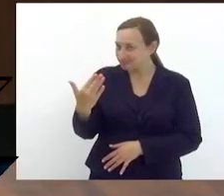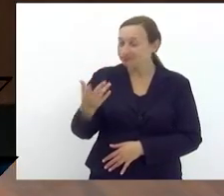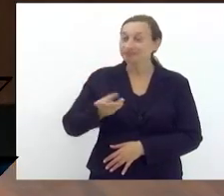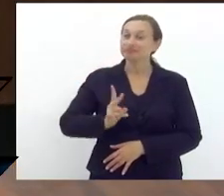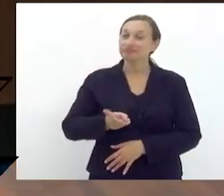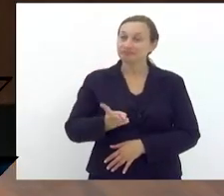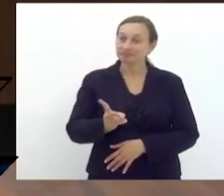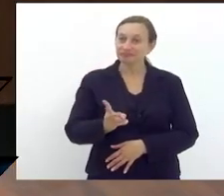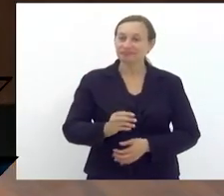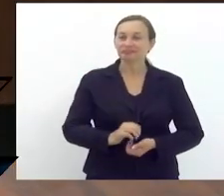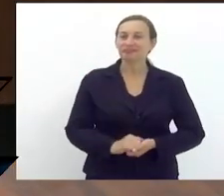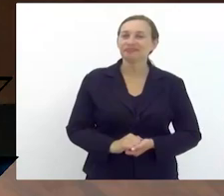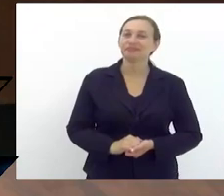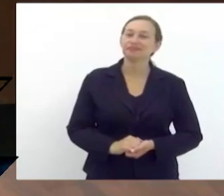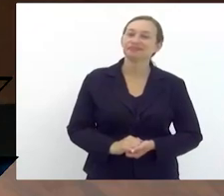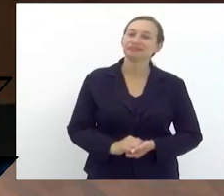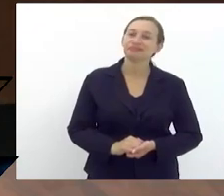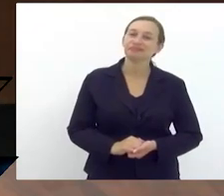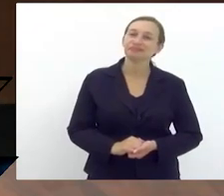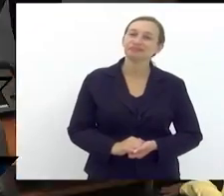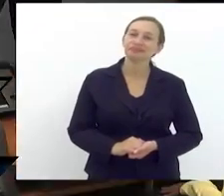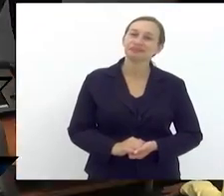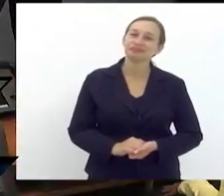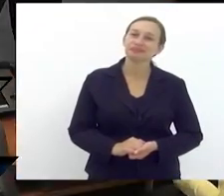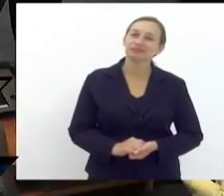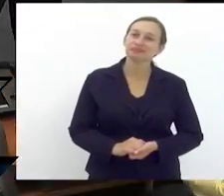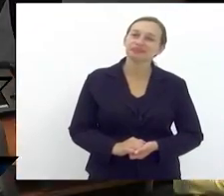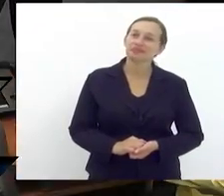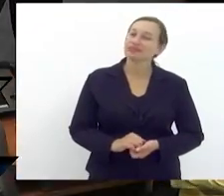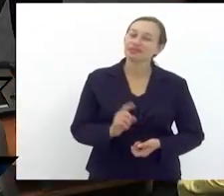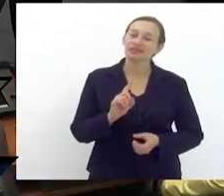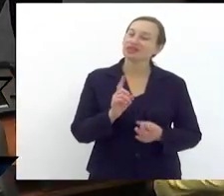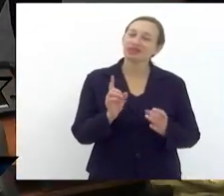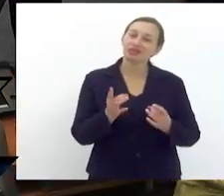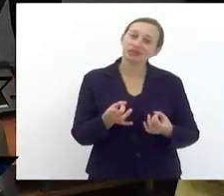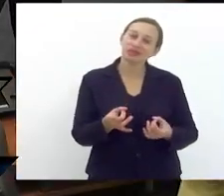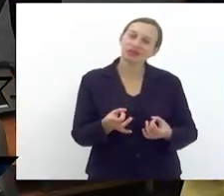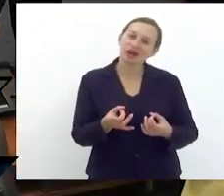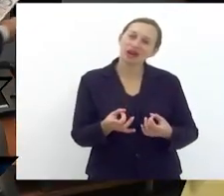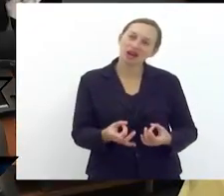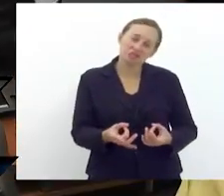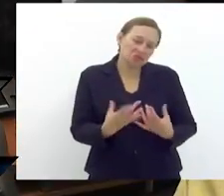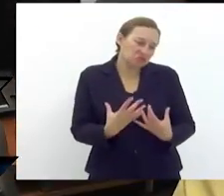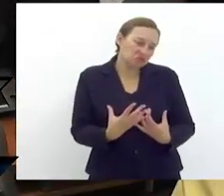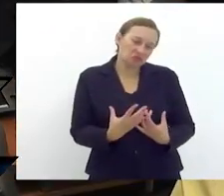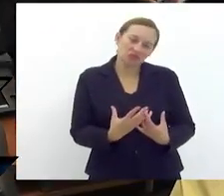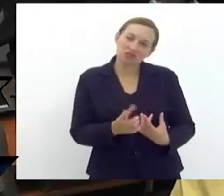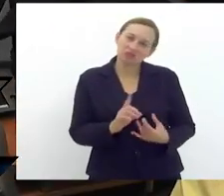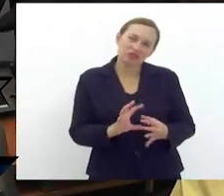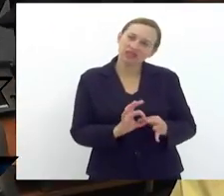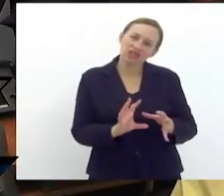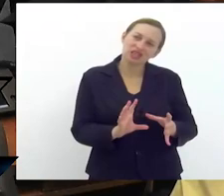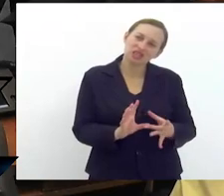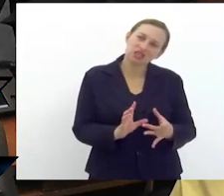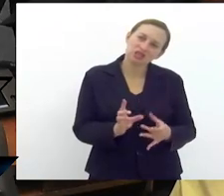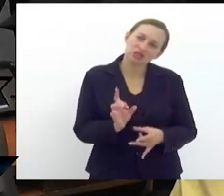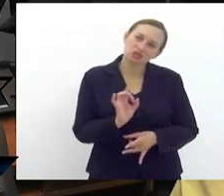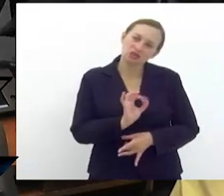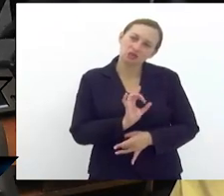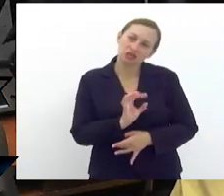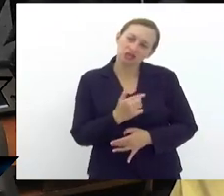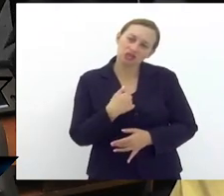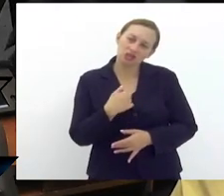como sempre né não me abandone Pereira não me deixe sozinho senão eu vou